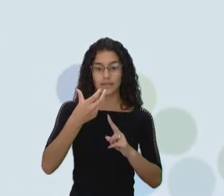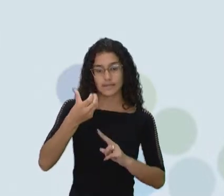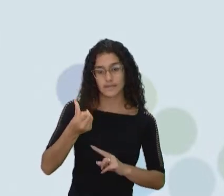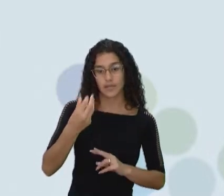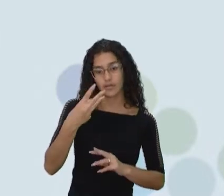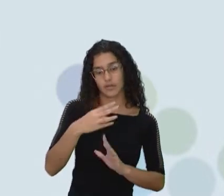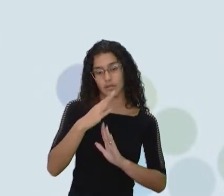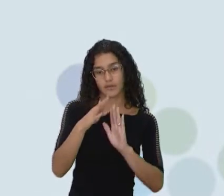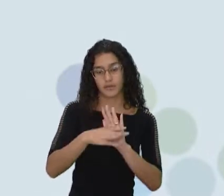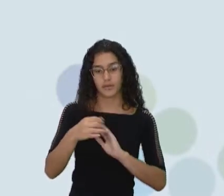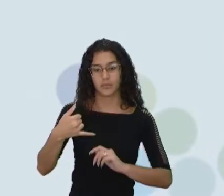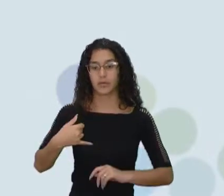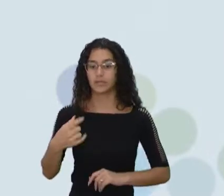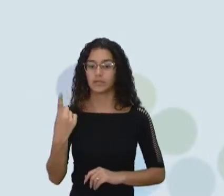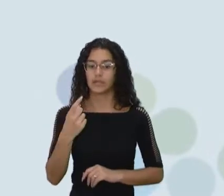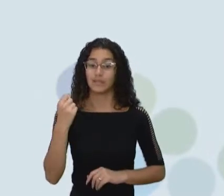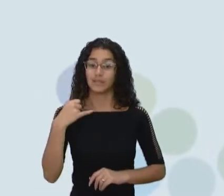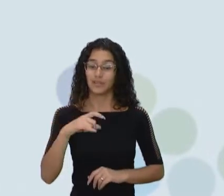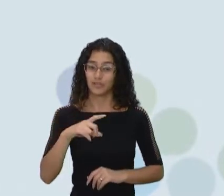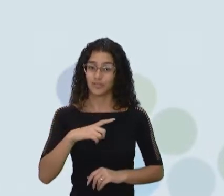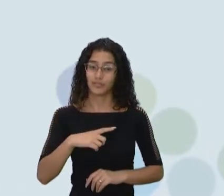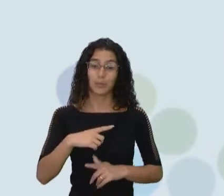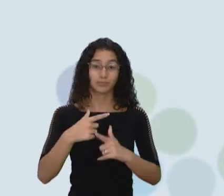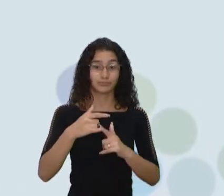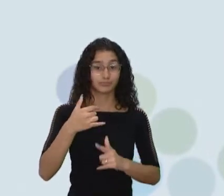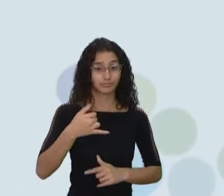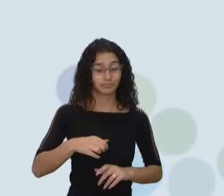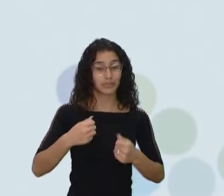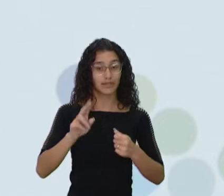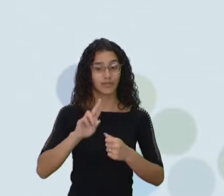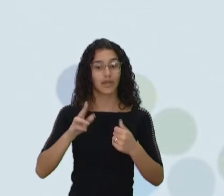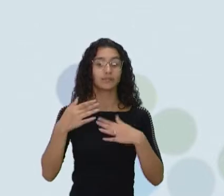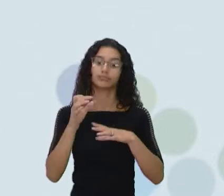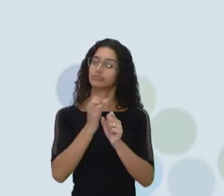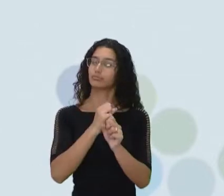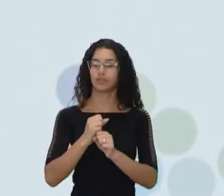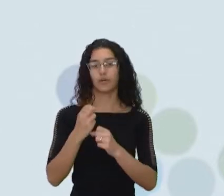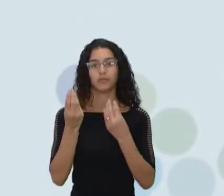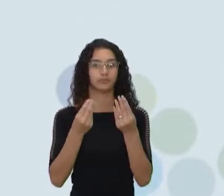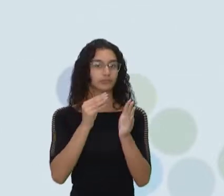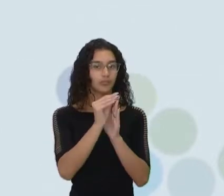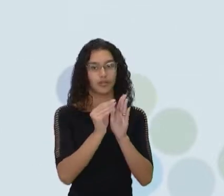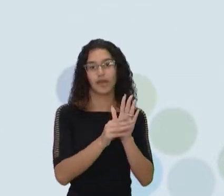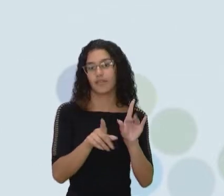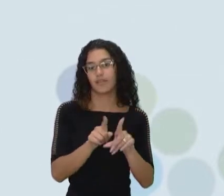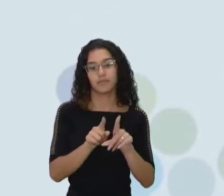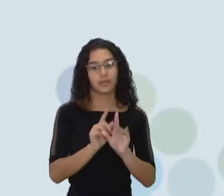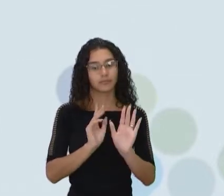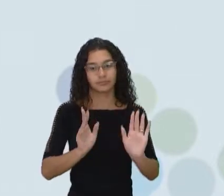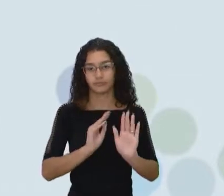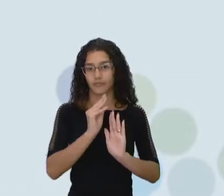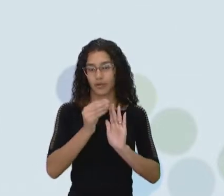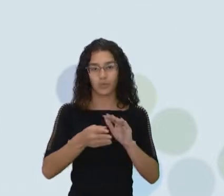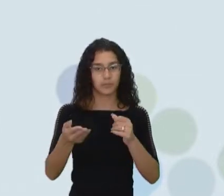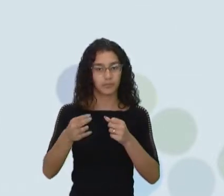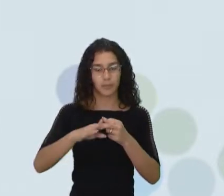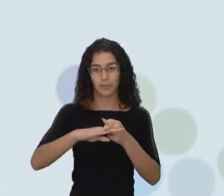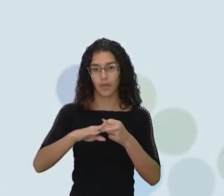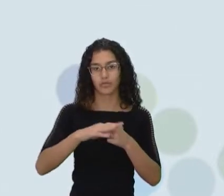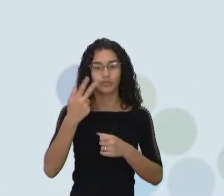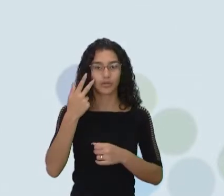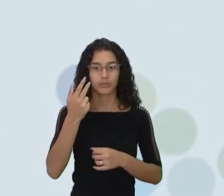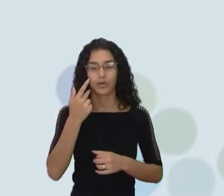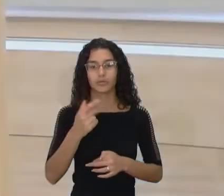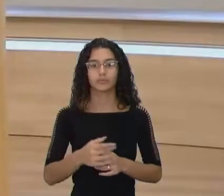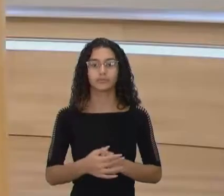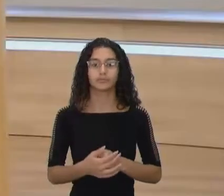do terceiro ao 10º. Se tiver uma dorzinha de barriga e usar mais fralda, eu não tenho como mensurar, né? Então a gente colocou pessoas que